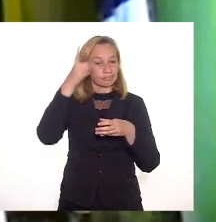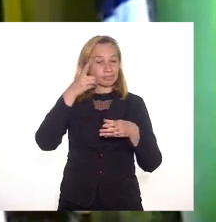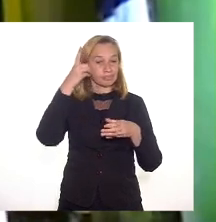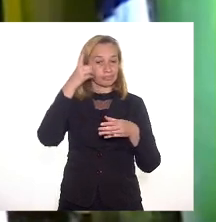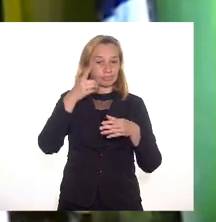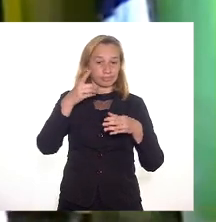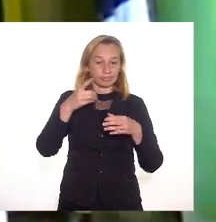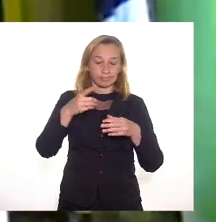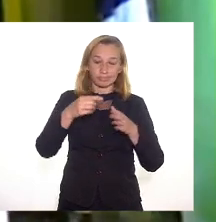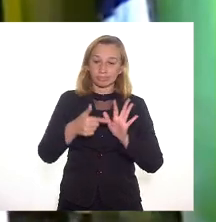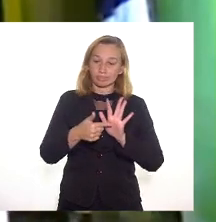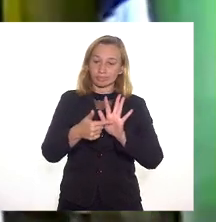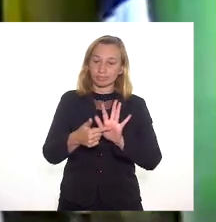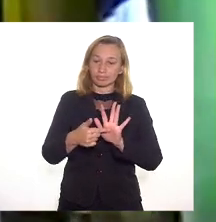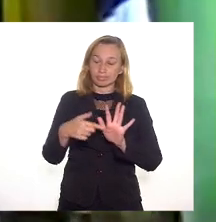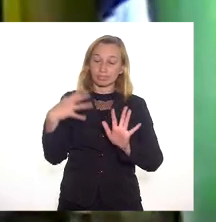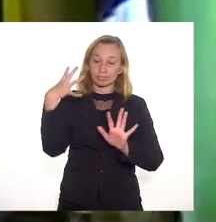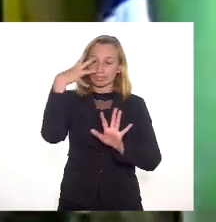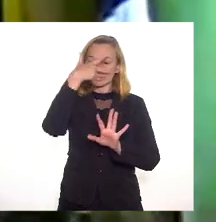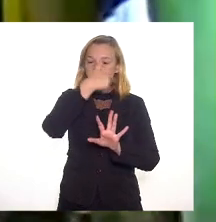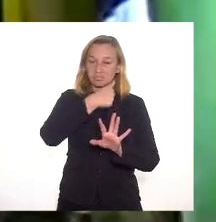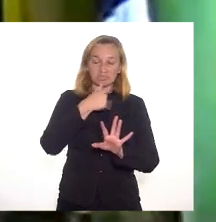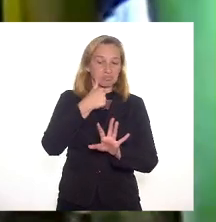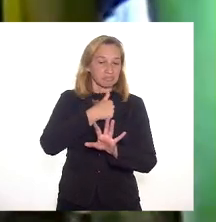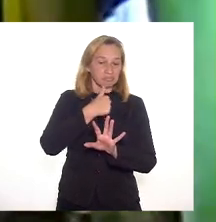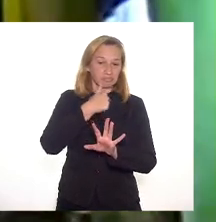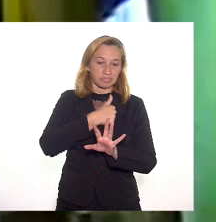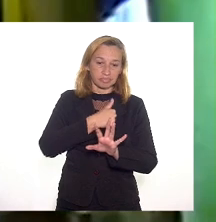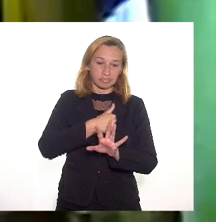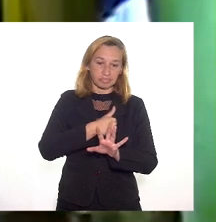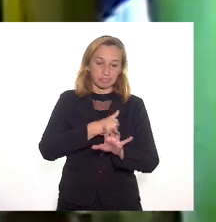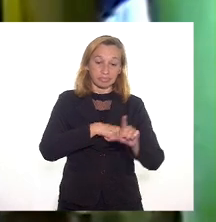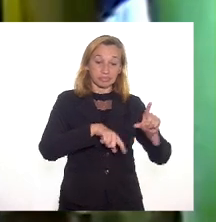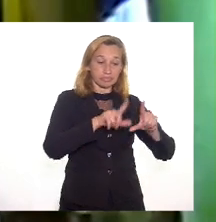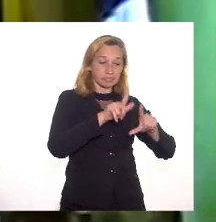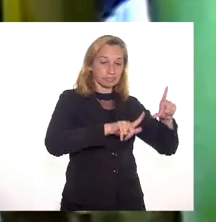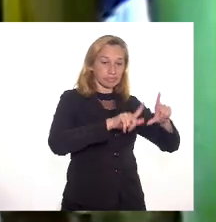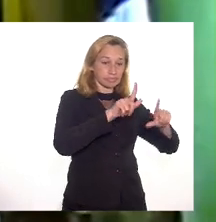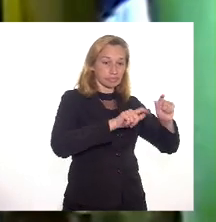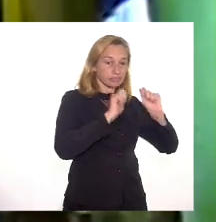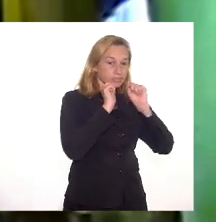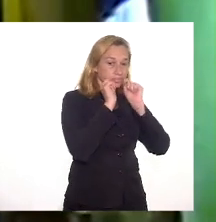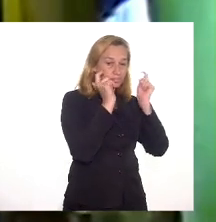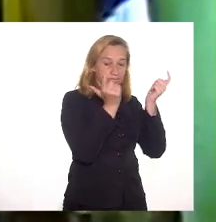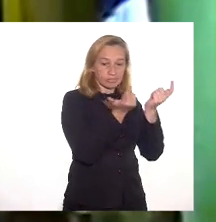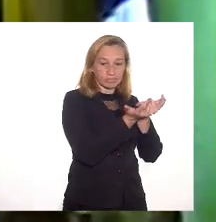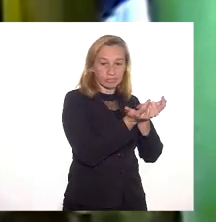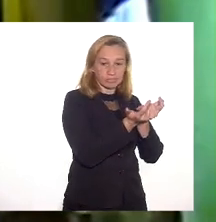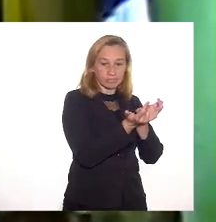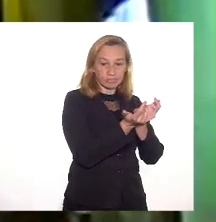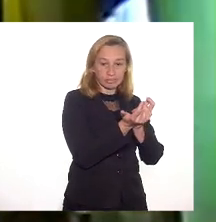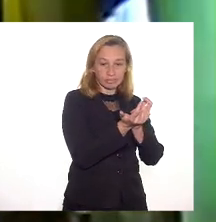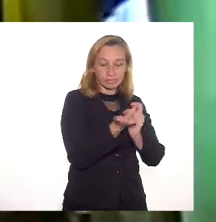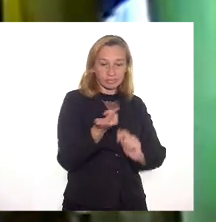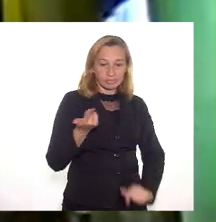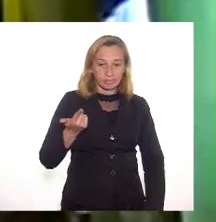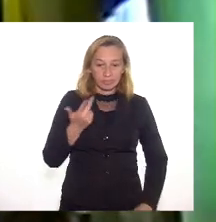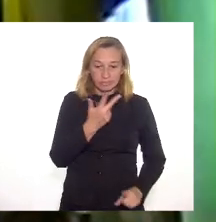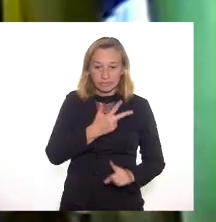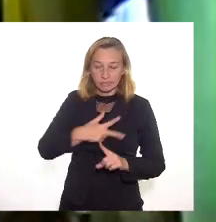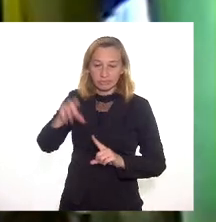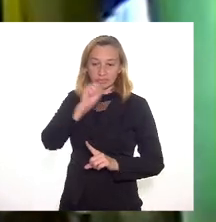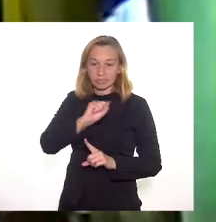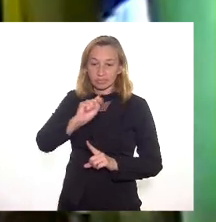belas na TV. A telinha da TV Alerj está ganhando da rede prim-prim de televisão.